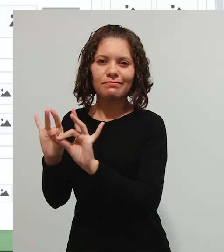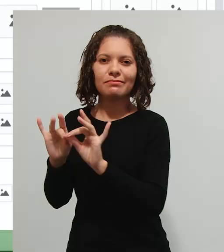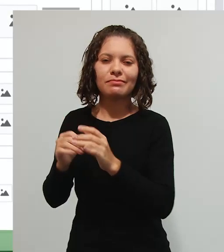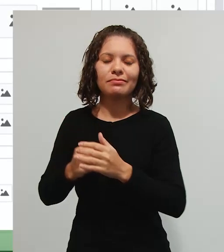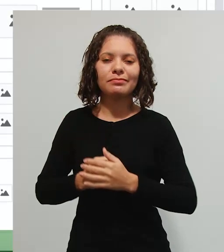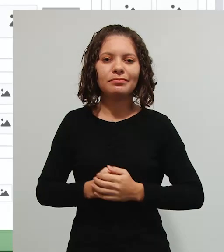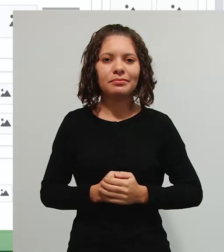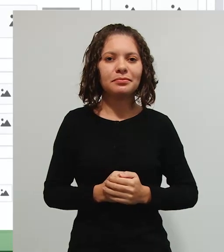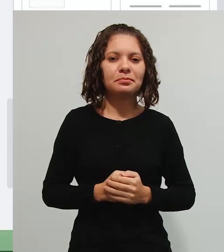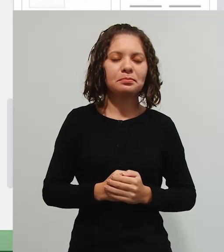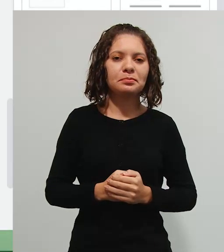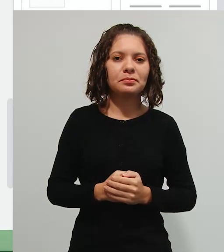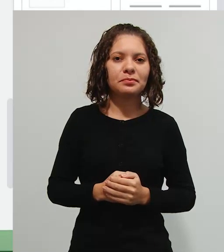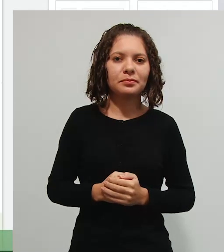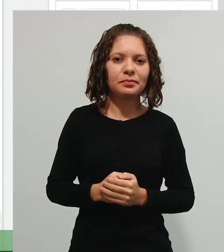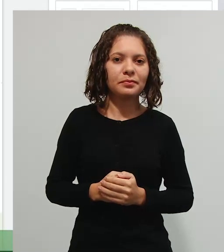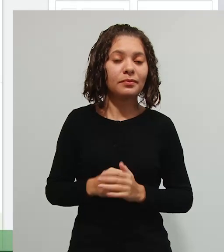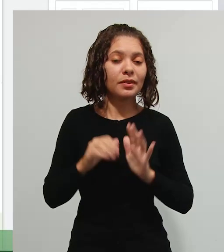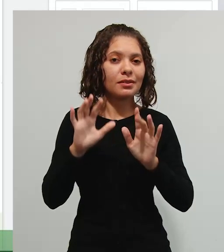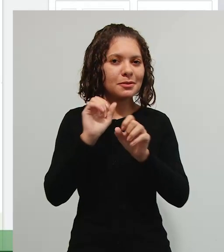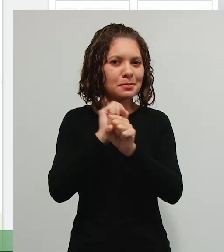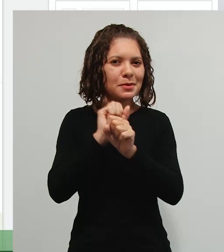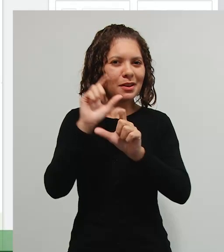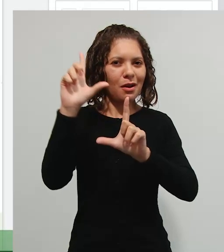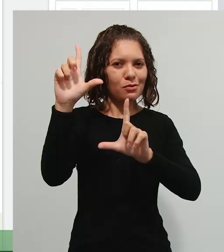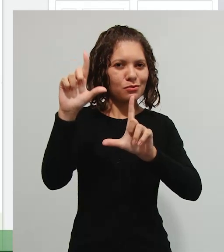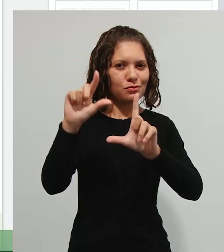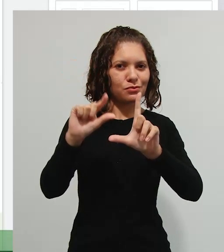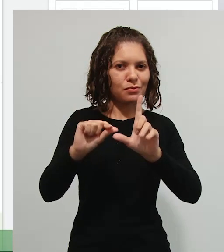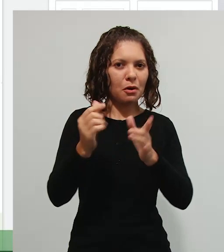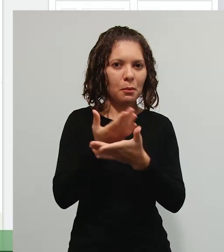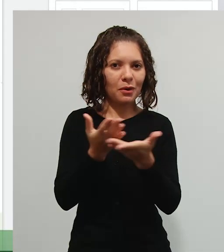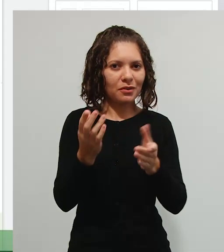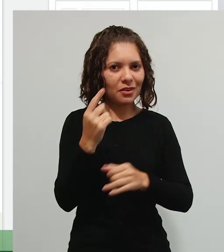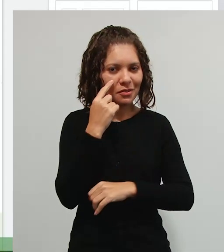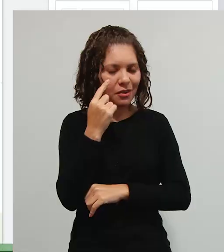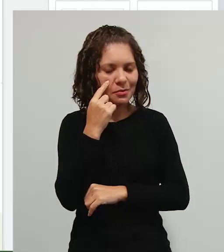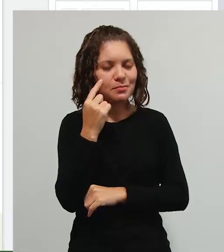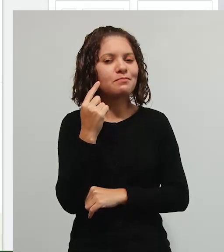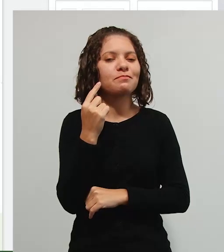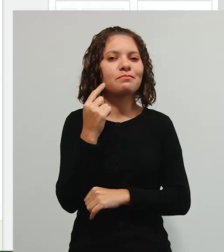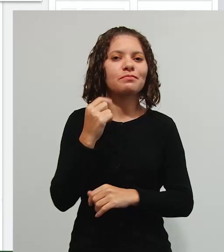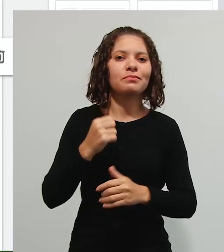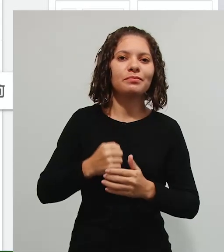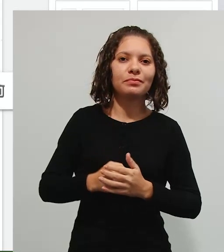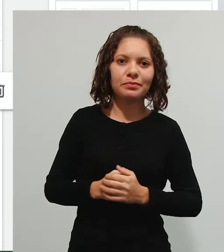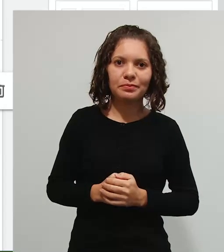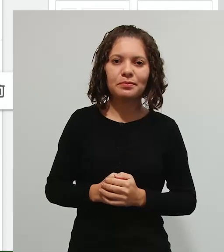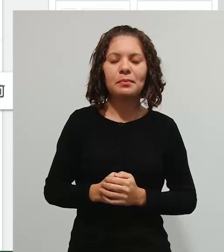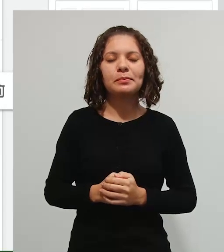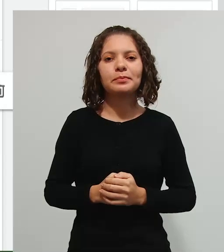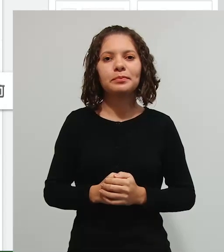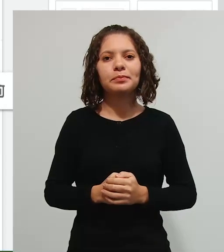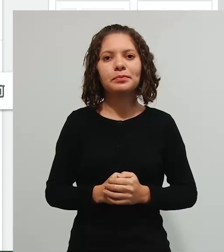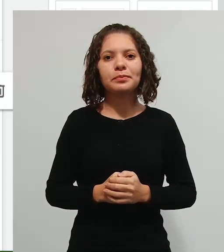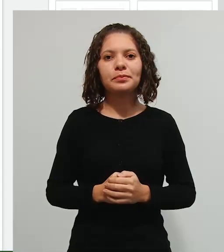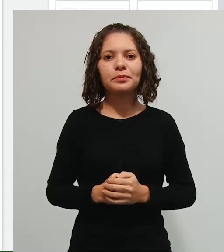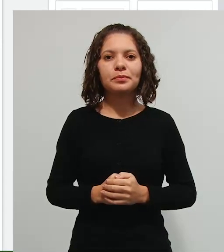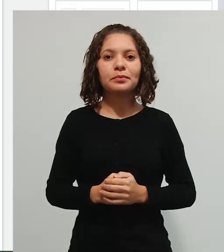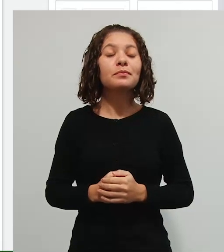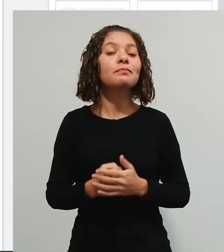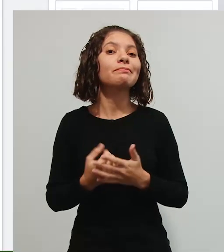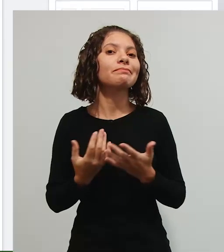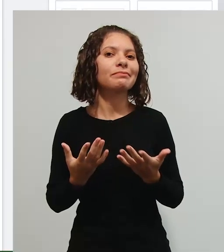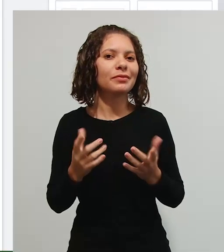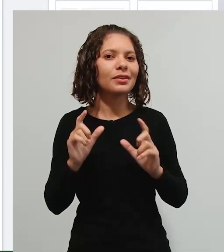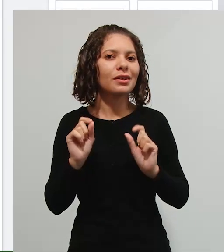só reduzir aqui a visualização para vocês terem uma ideia de como que ele vai ficar, só para visualizar, tá? Então, ó, depois eu posso